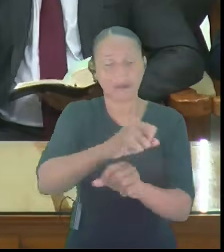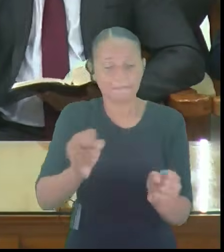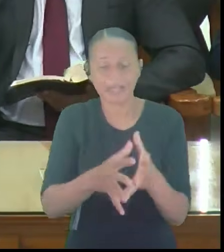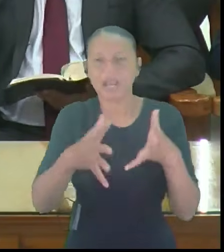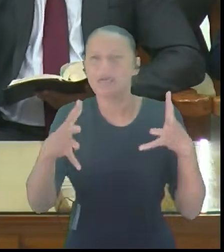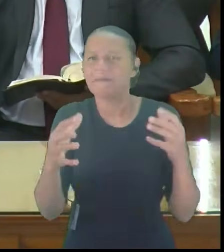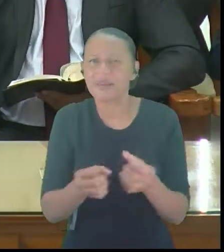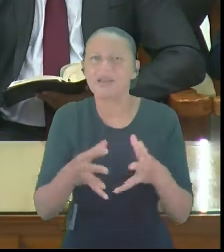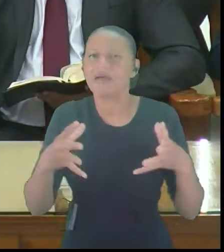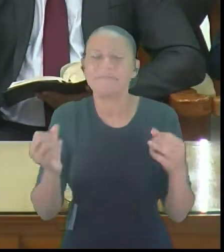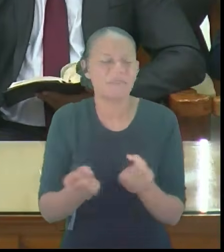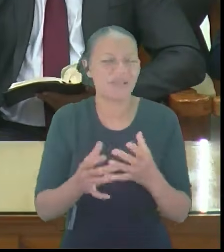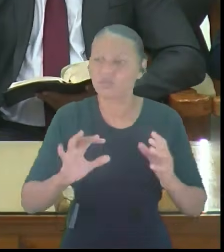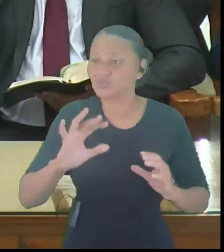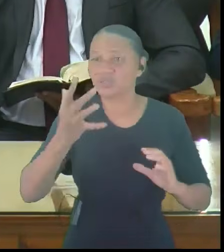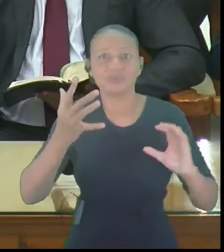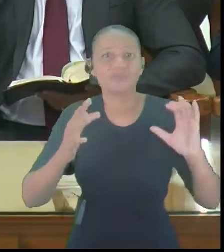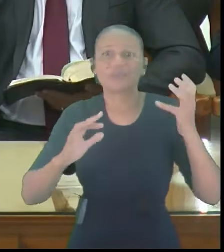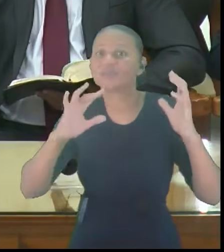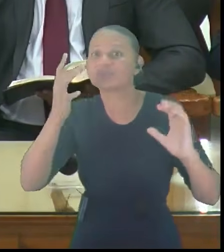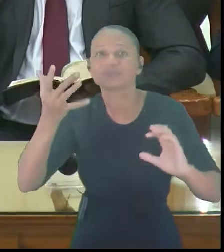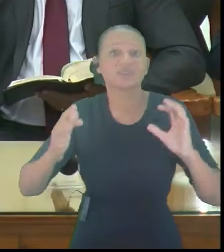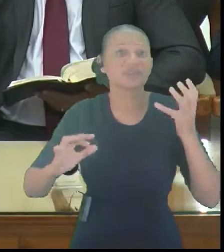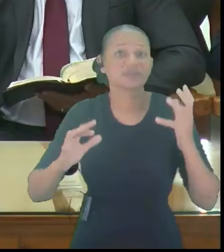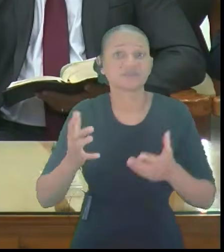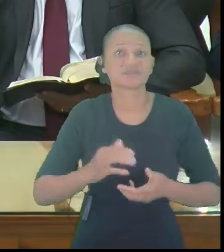milagres acontecem.